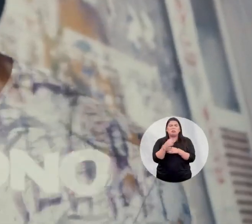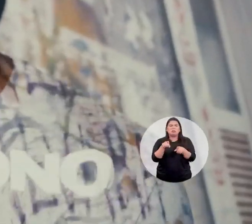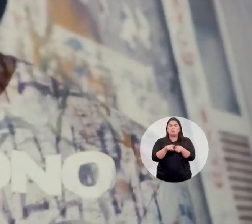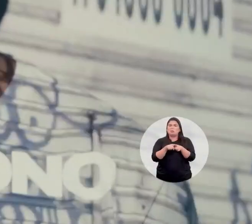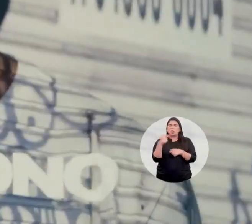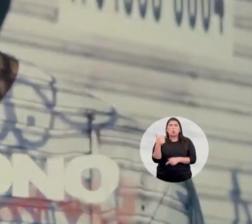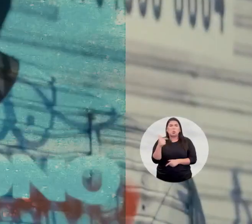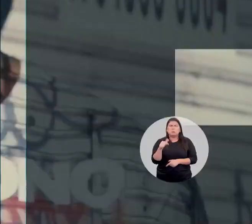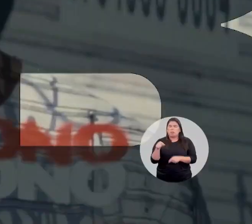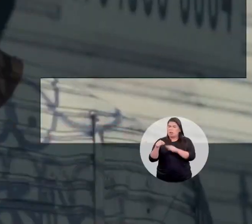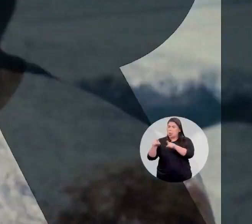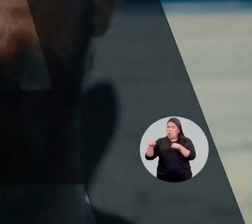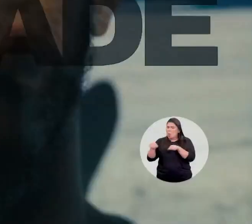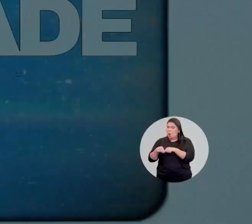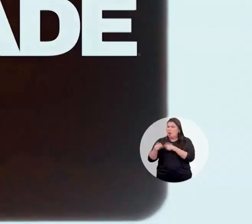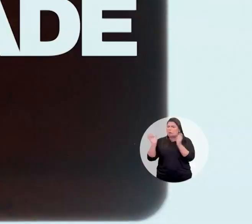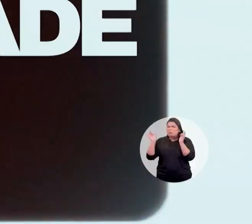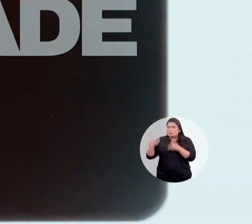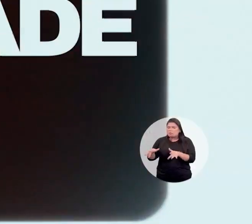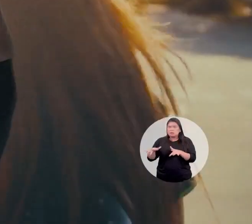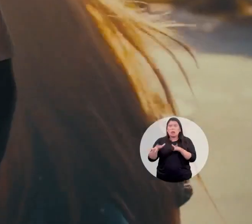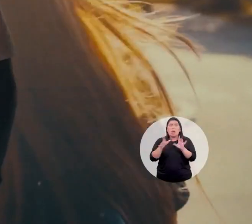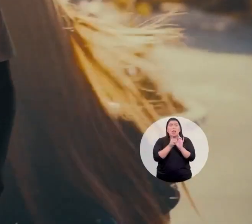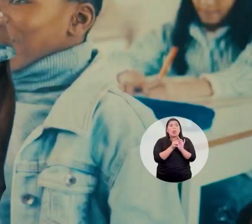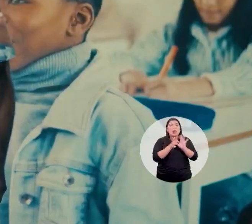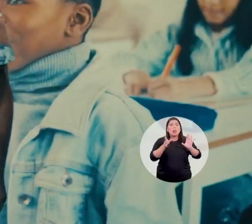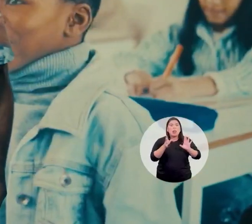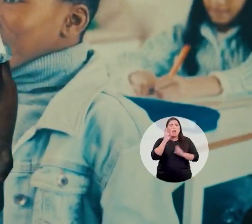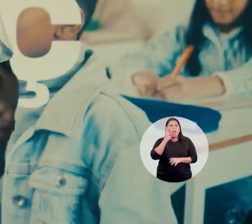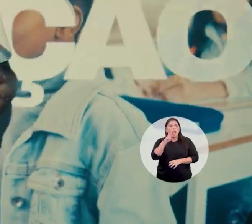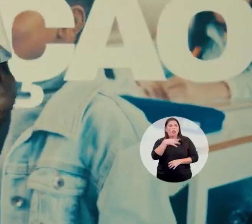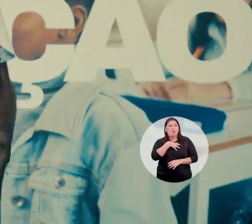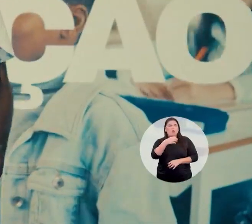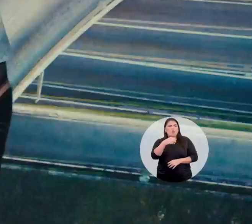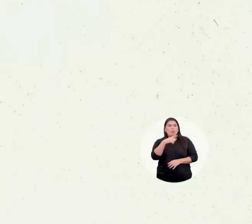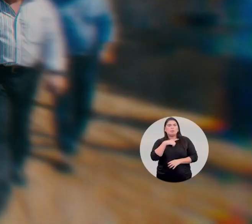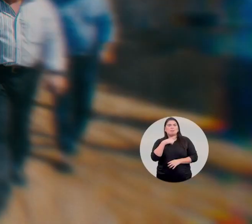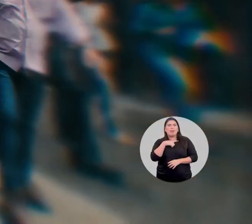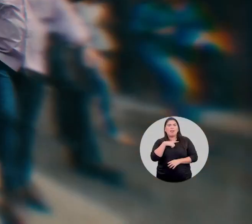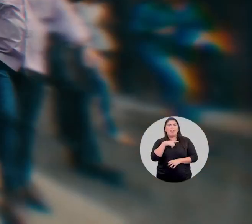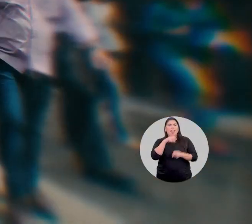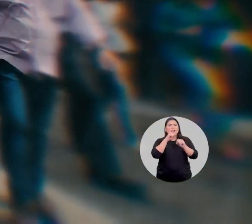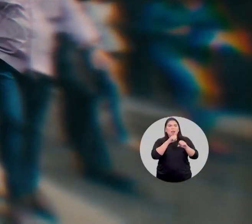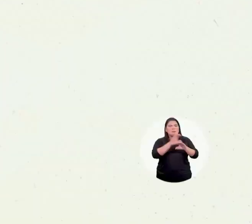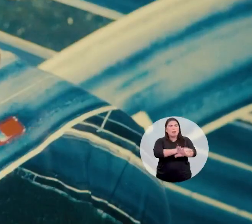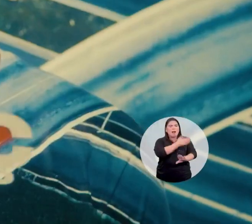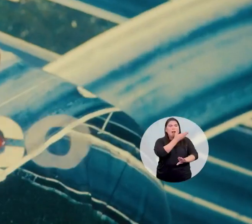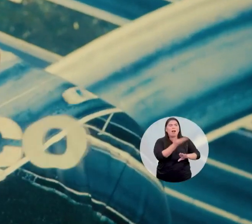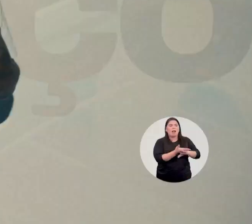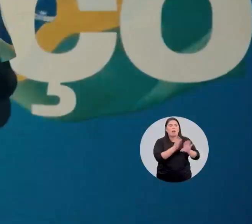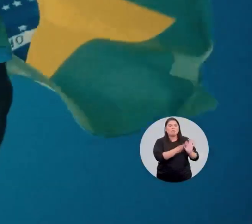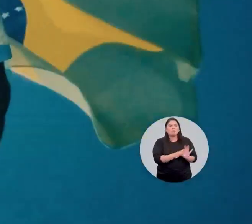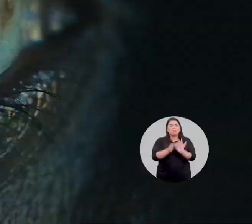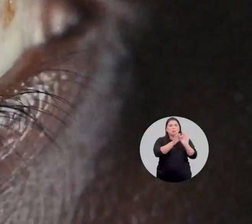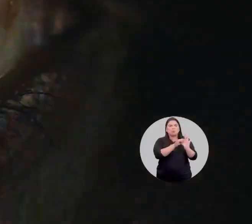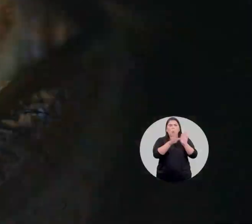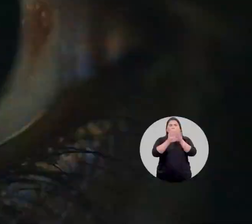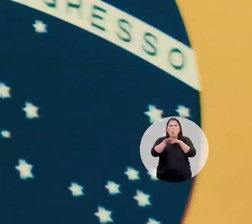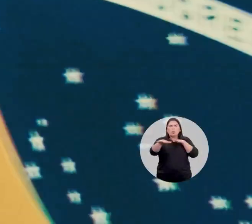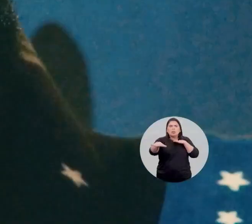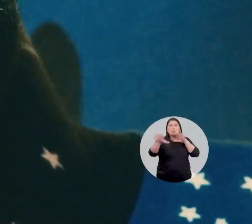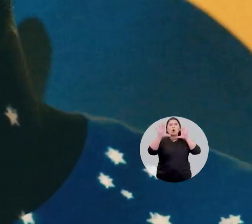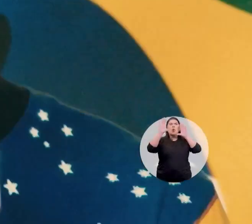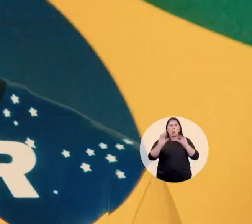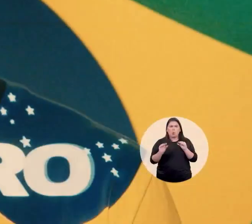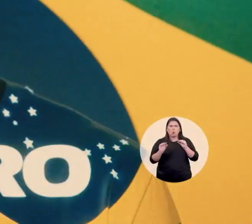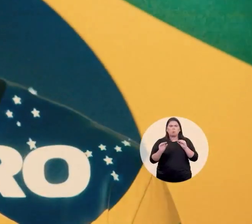lugar abandonado. Liberdade é ver o filho com acesso à educação integral. É ver obras para o trânsito desengarrafar. É